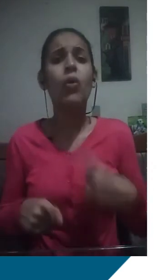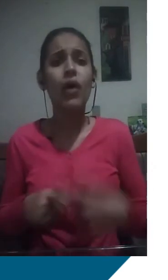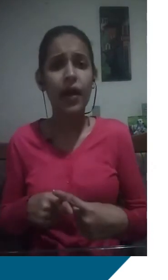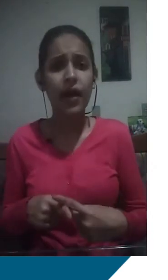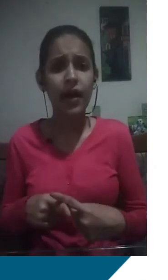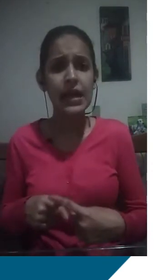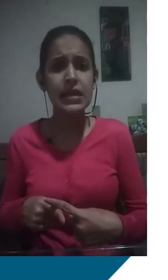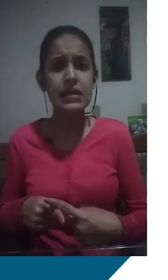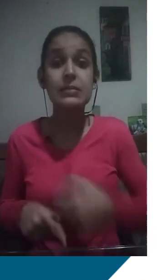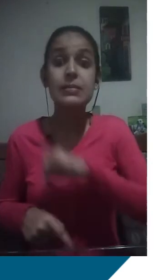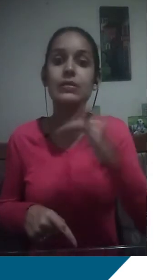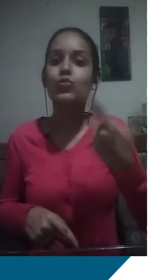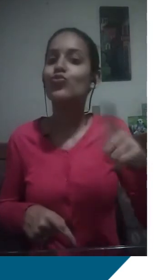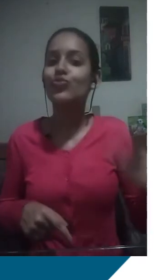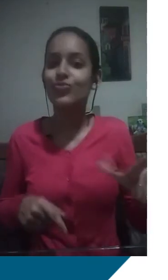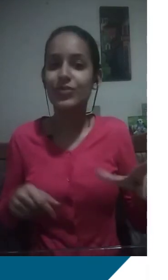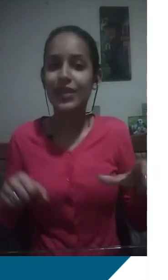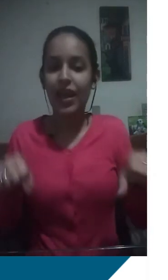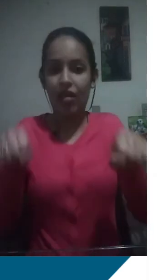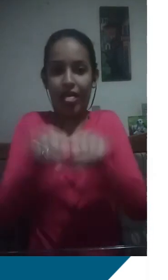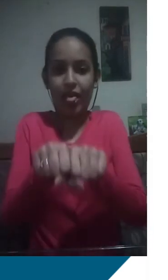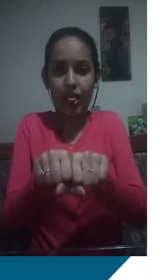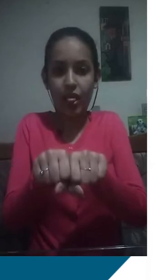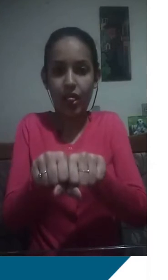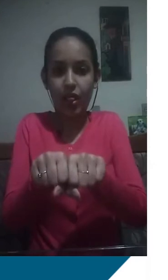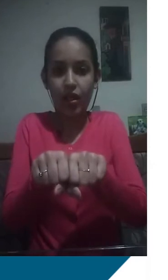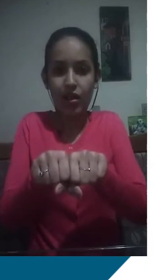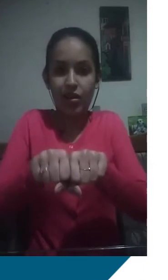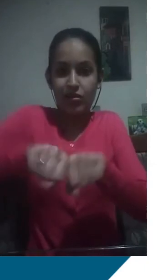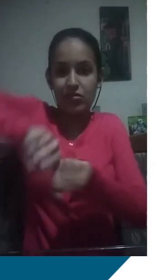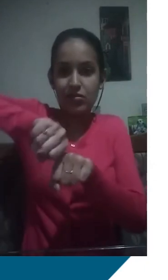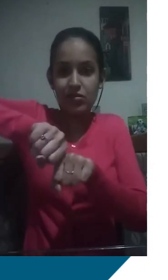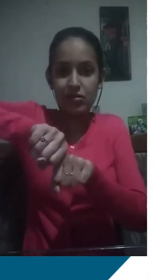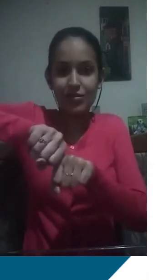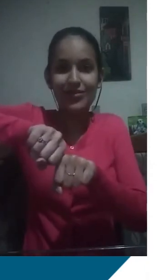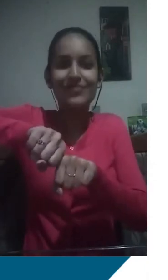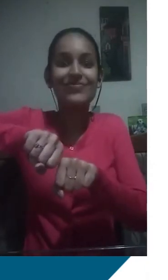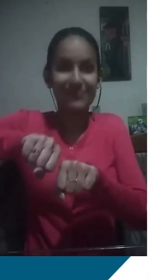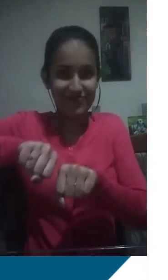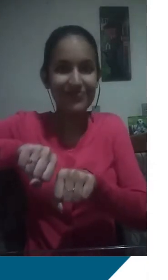na outra, quando uma se dilatar, uma vai empurrar a outra. Né? Pode acontecer, por exemplo, isso aqui.